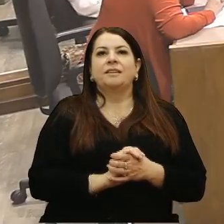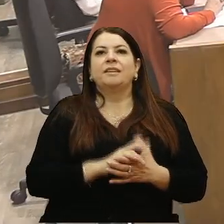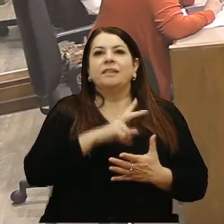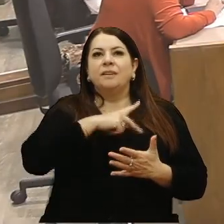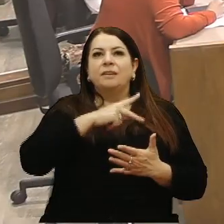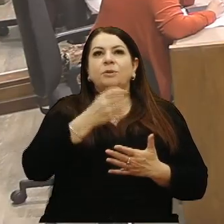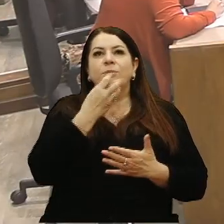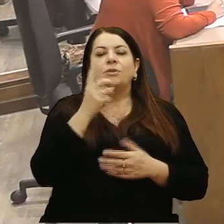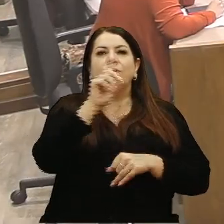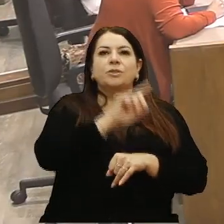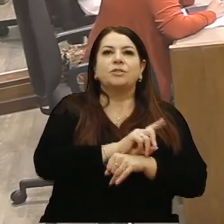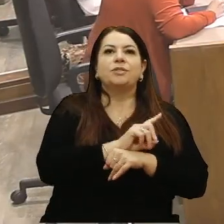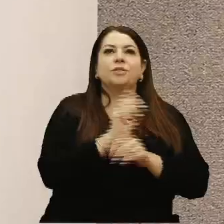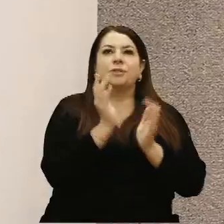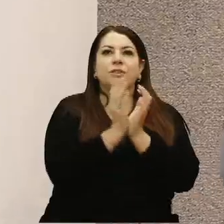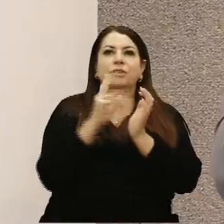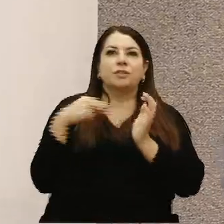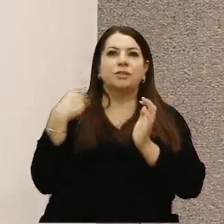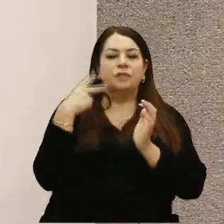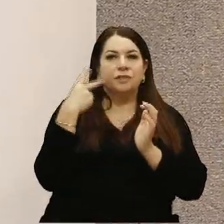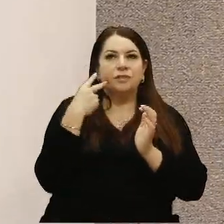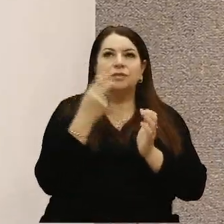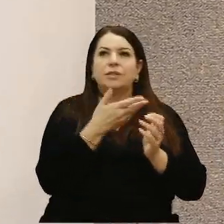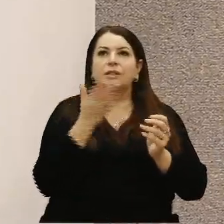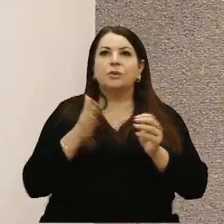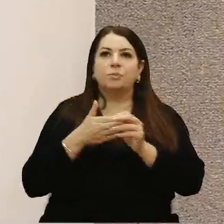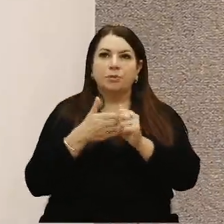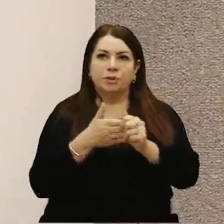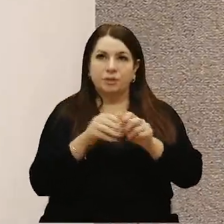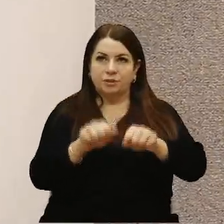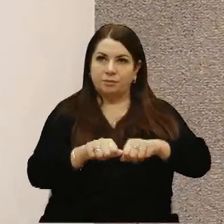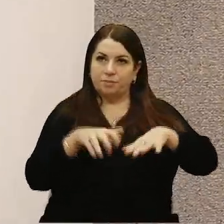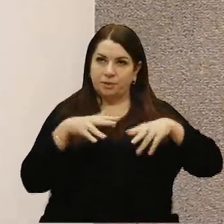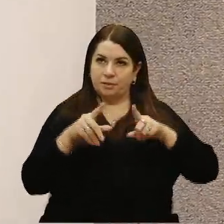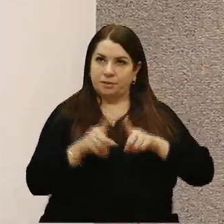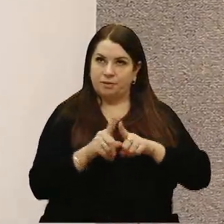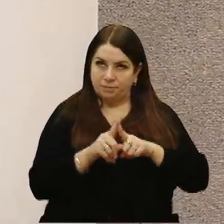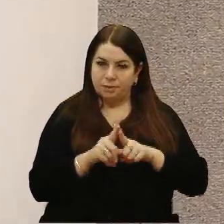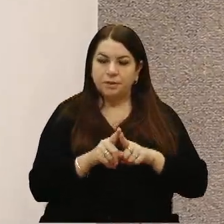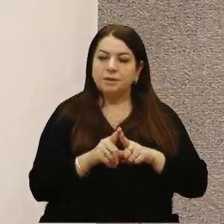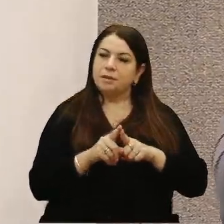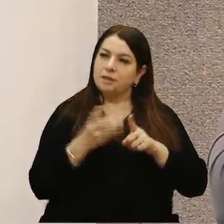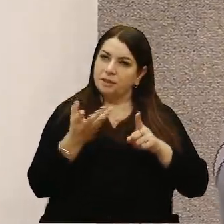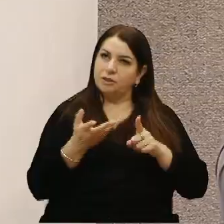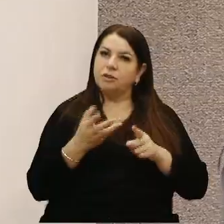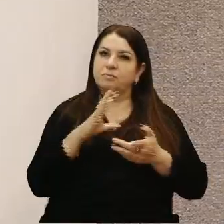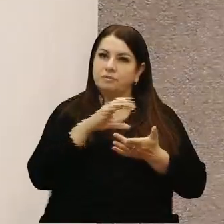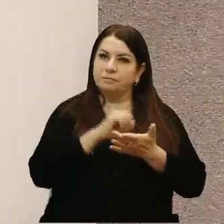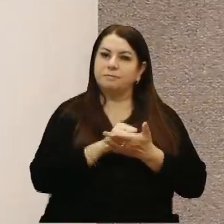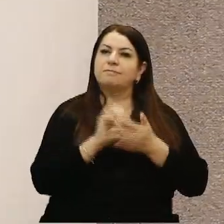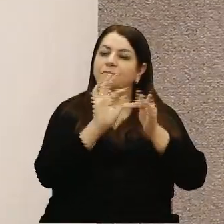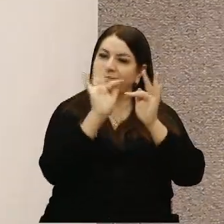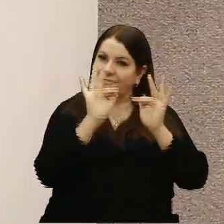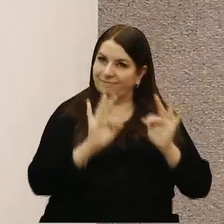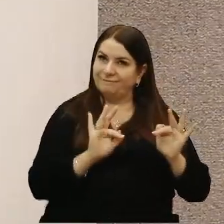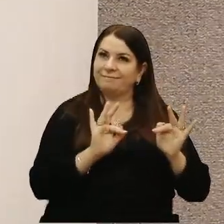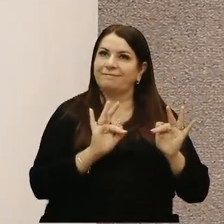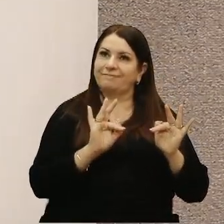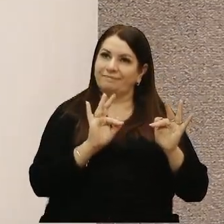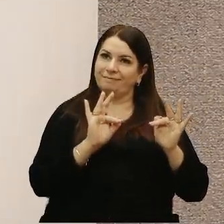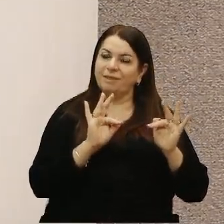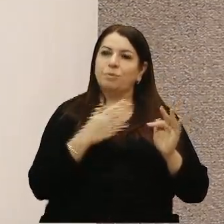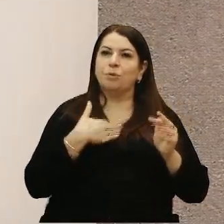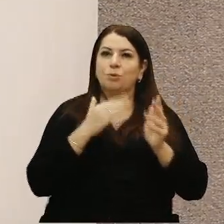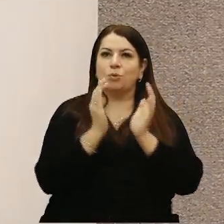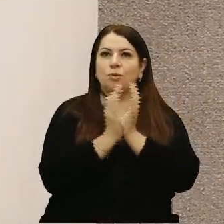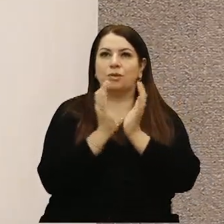Presidente, bom dia aos colegas vereadores, a quem nos acompanha aqui no plenário também. Quero deixar registrado minhas felicitações, de maneira especial, meu